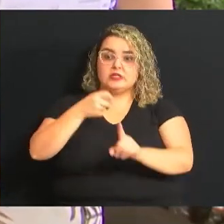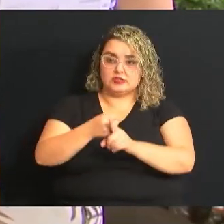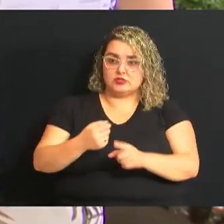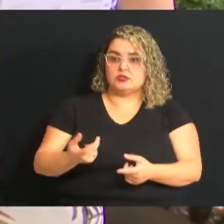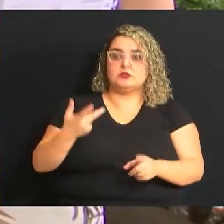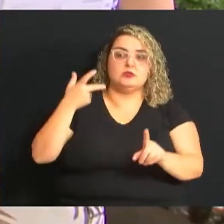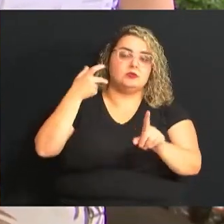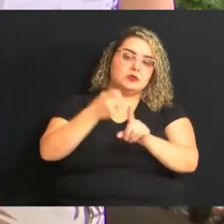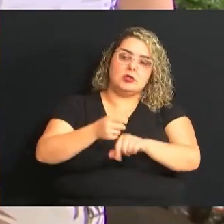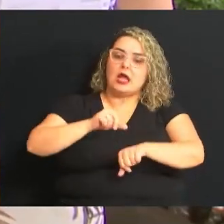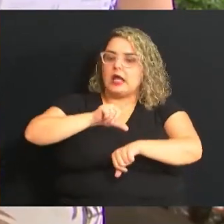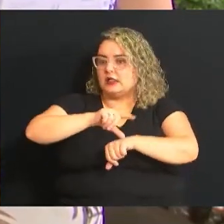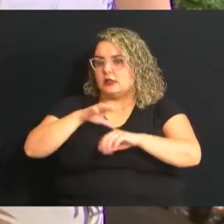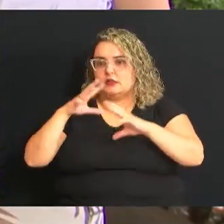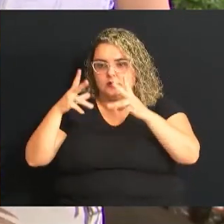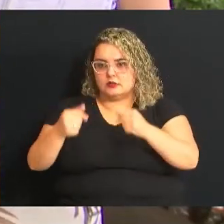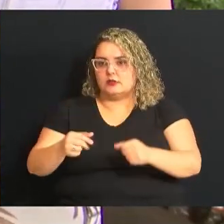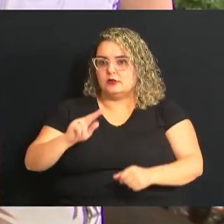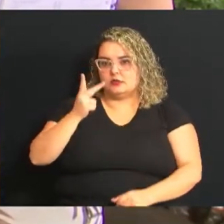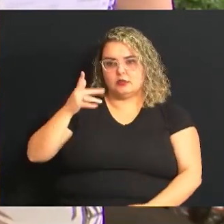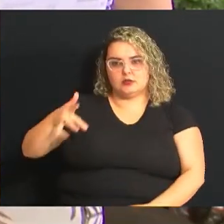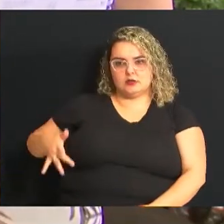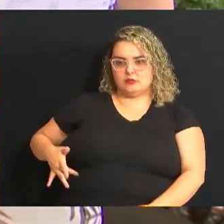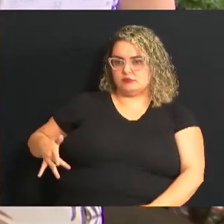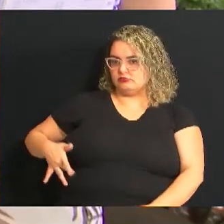doses de tudo, hepatite,